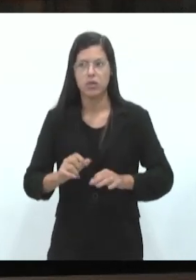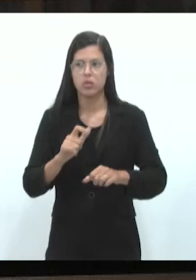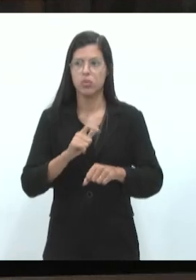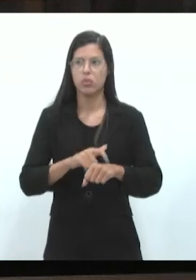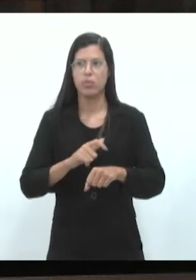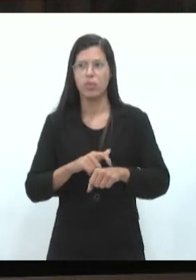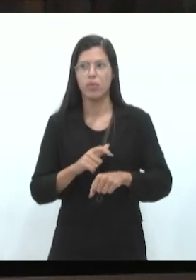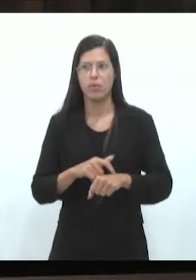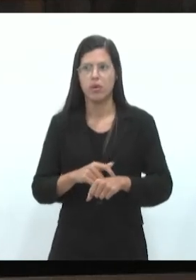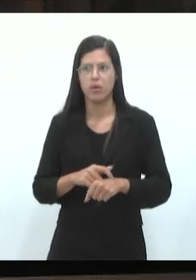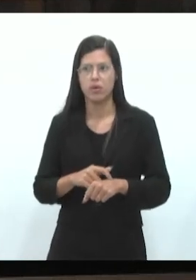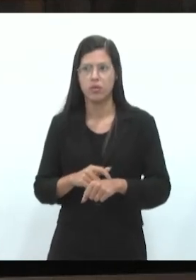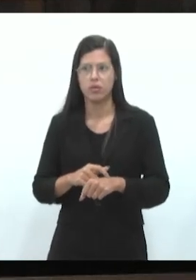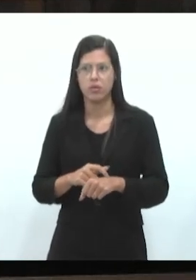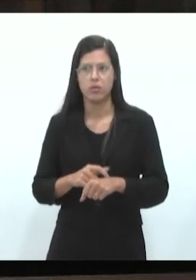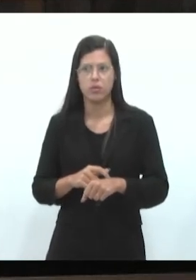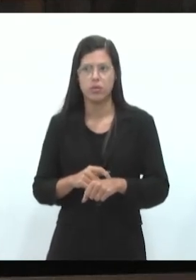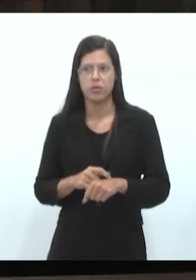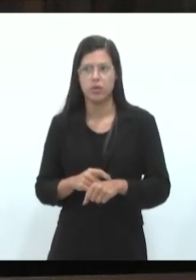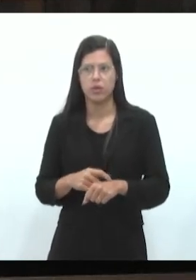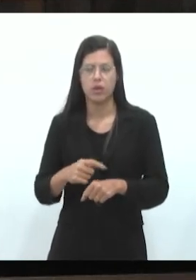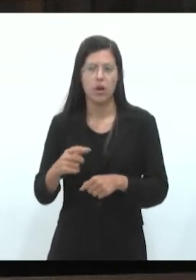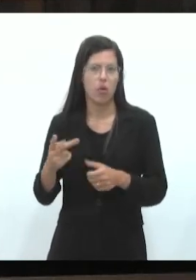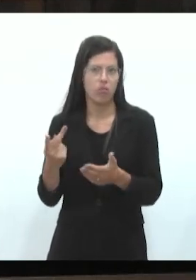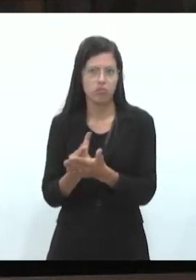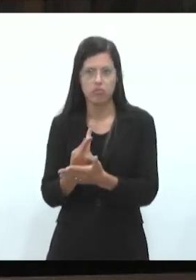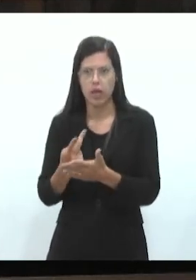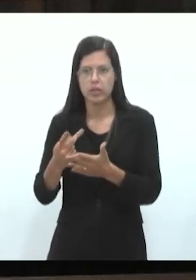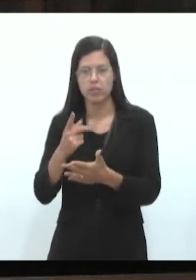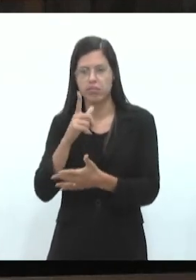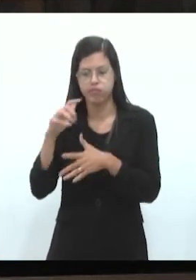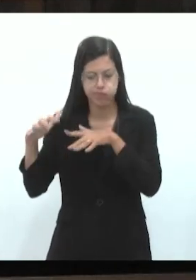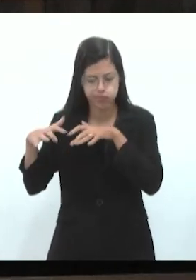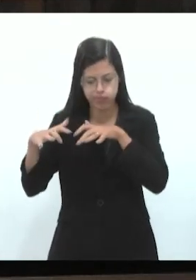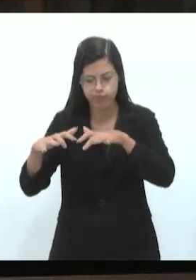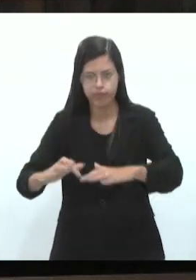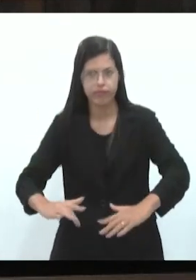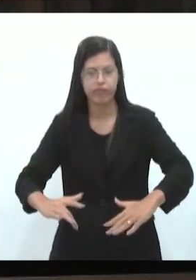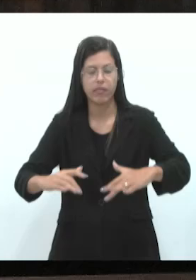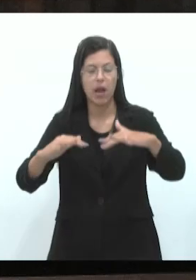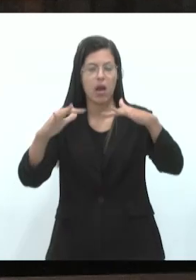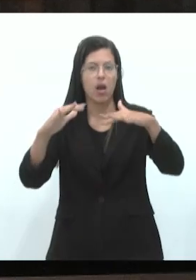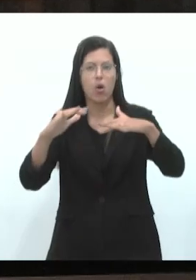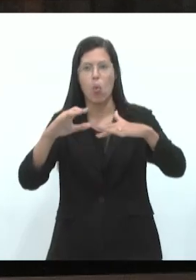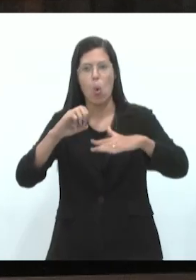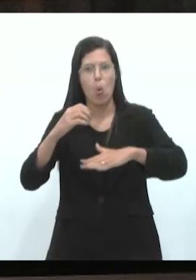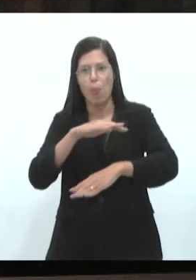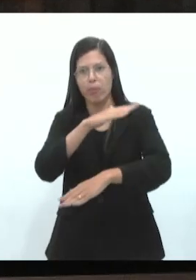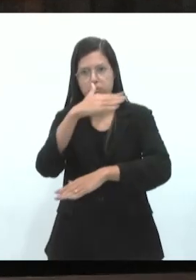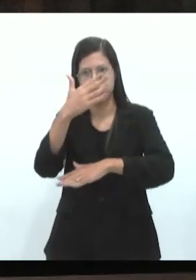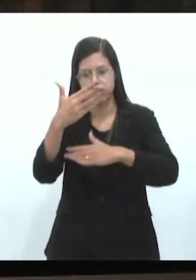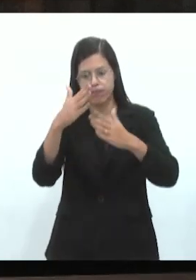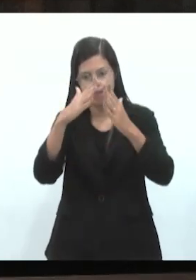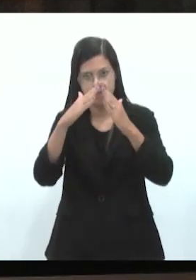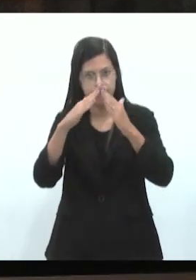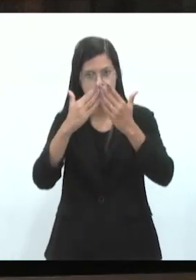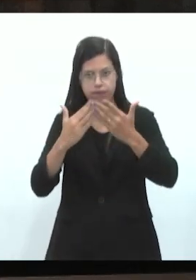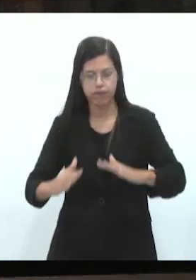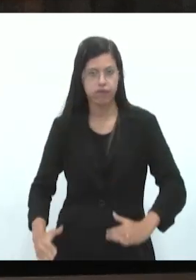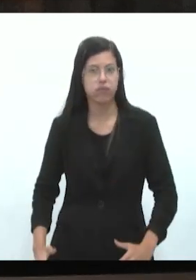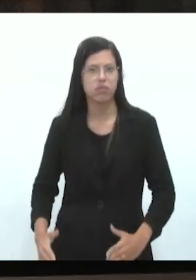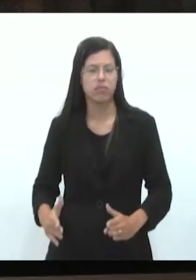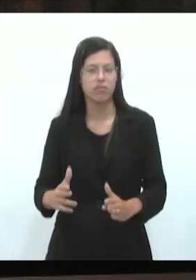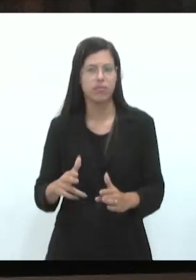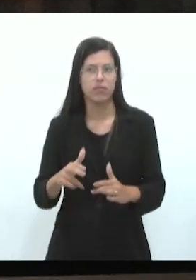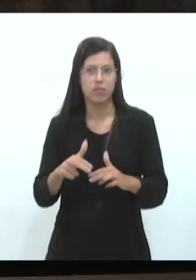gente recebe uma enchente, uma inundação, um deslizamento de terra por conta da chuva. Então, as sirenes são fundamentais